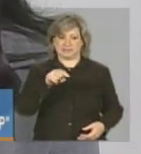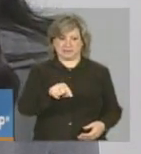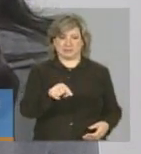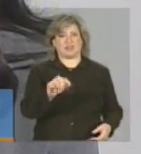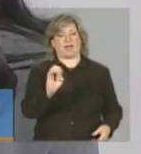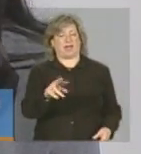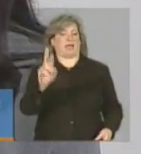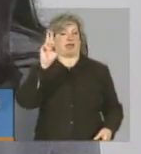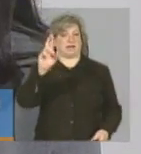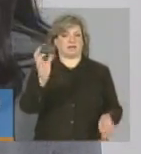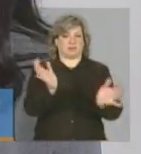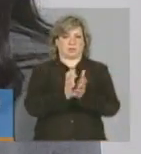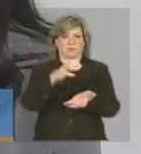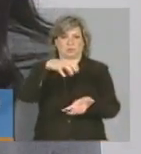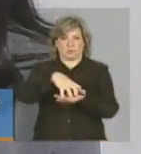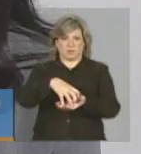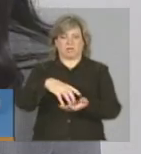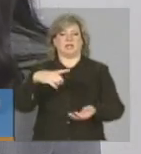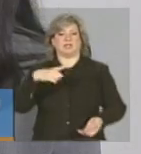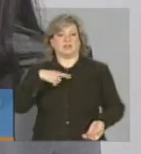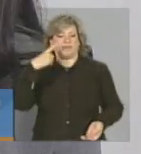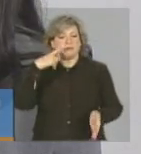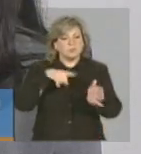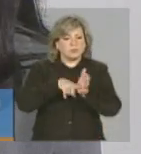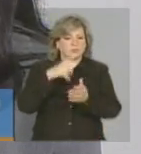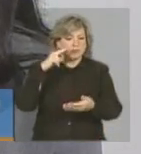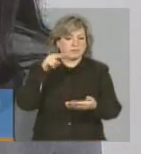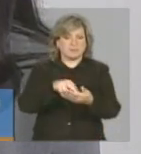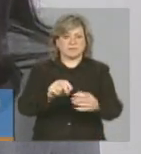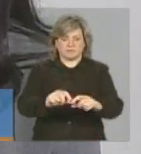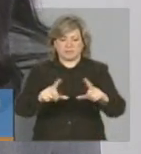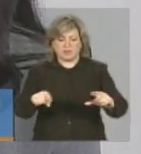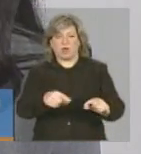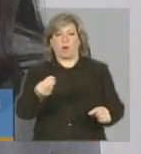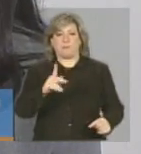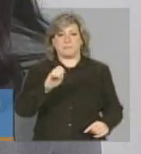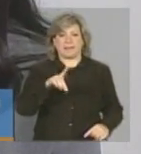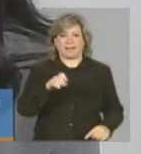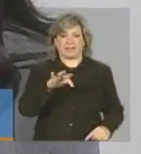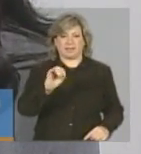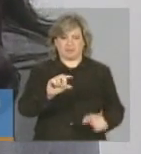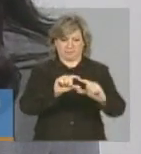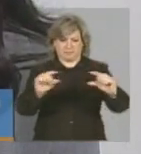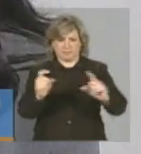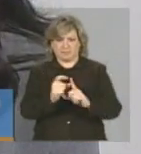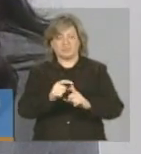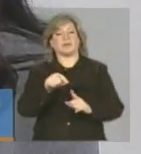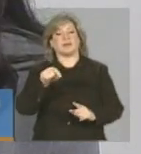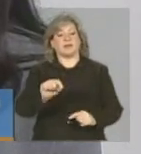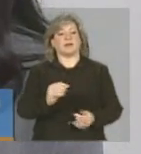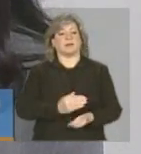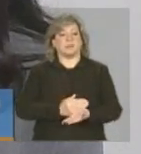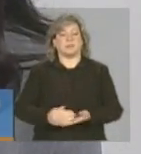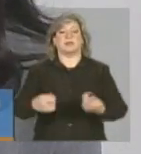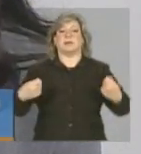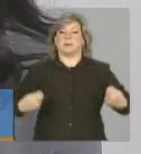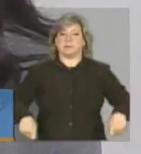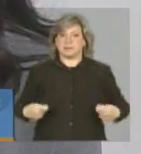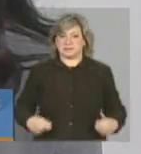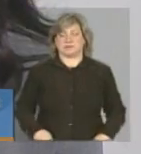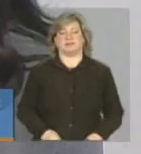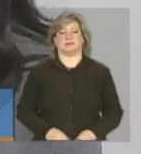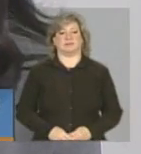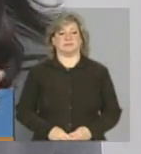representante de entidade e estiver constando lá no cadastro dele como pendente, este passo precisa ser